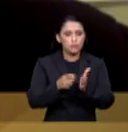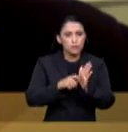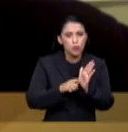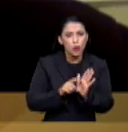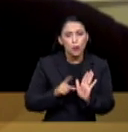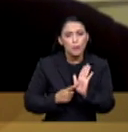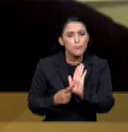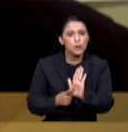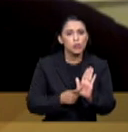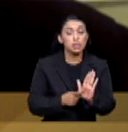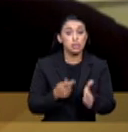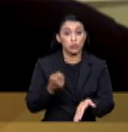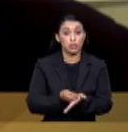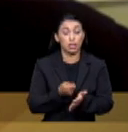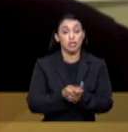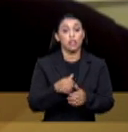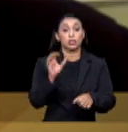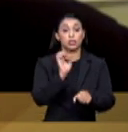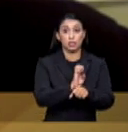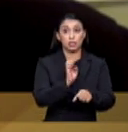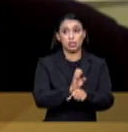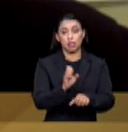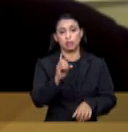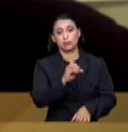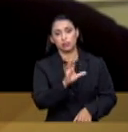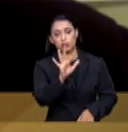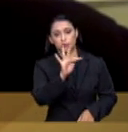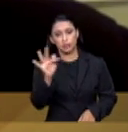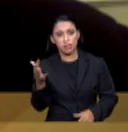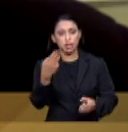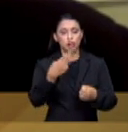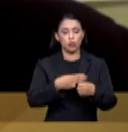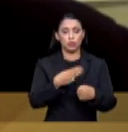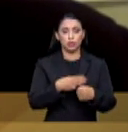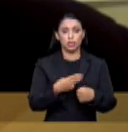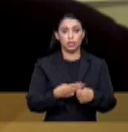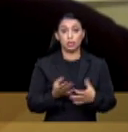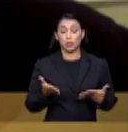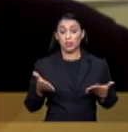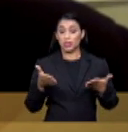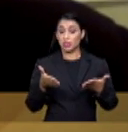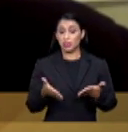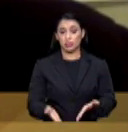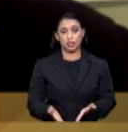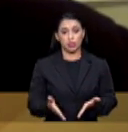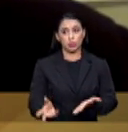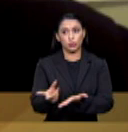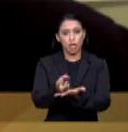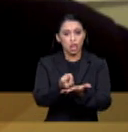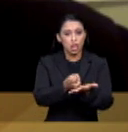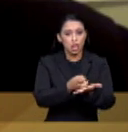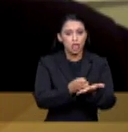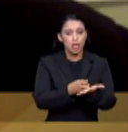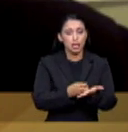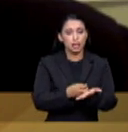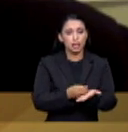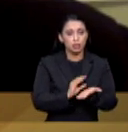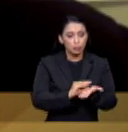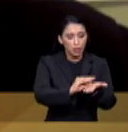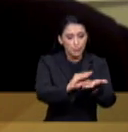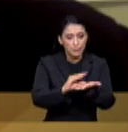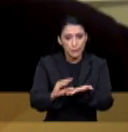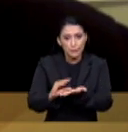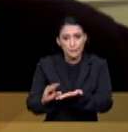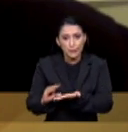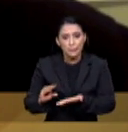forma expressa que os estados, o Distrito Federal e os municípios participam do produto da arrecadação do imposto de renda retido